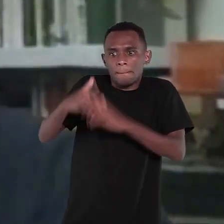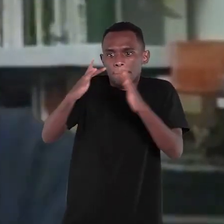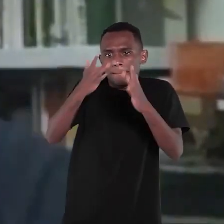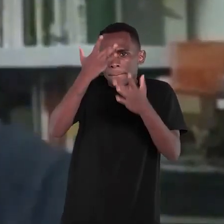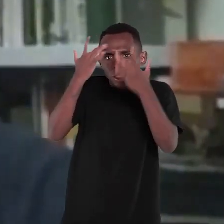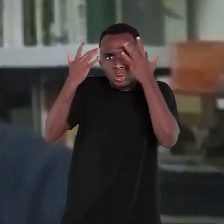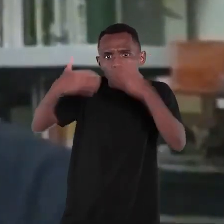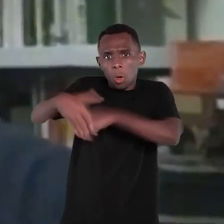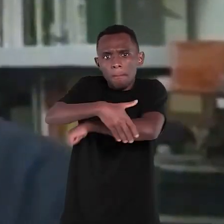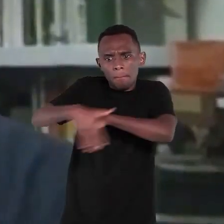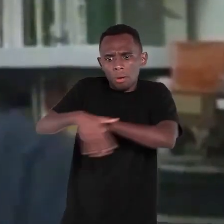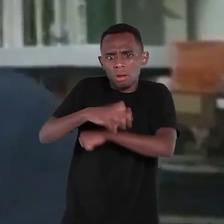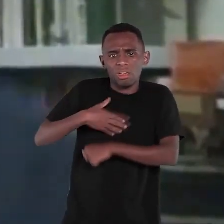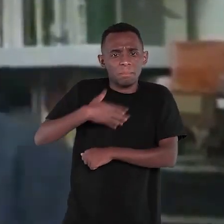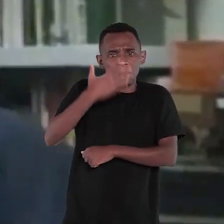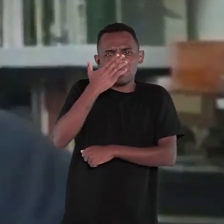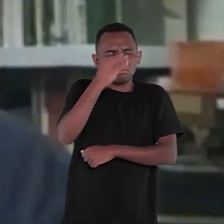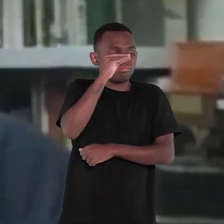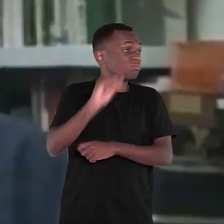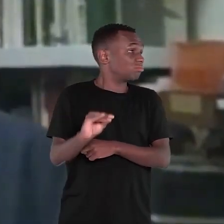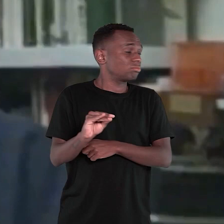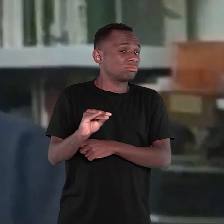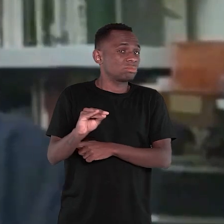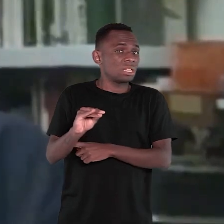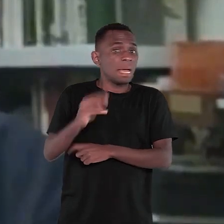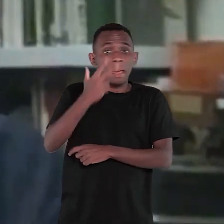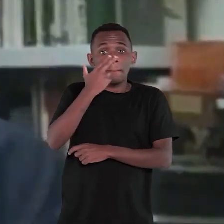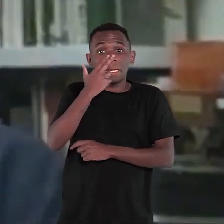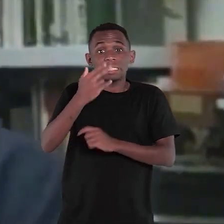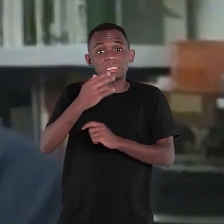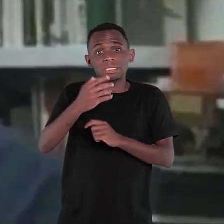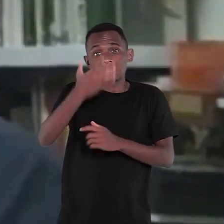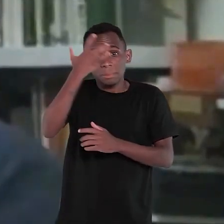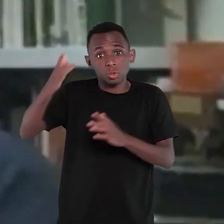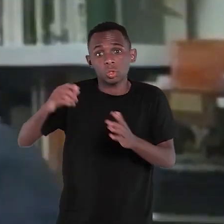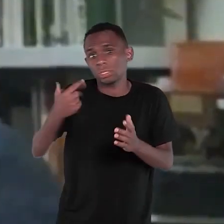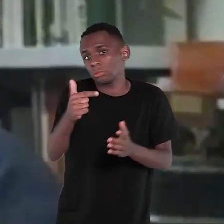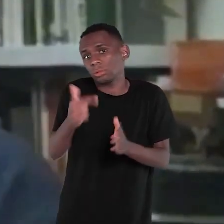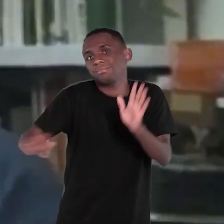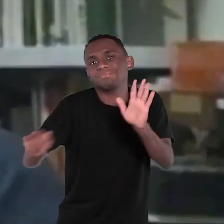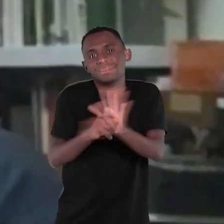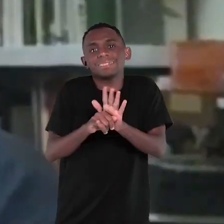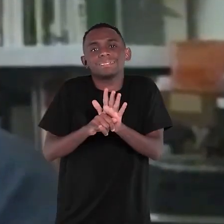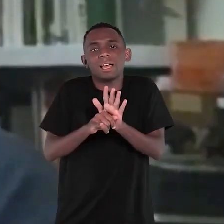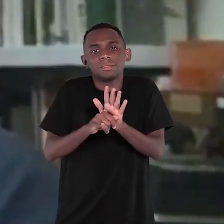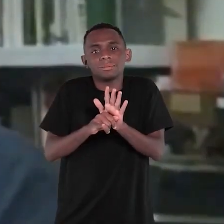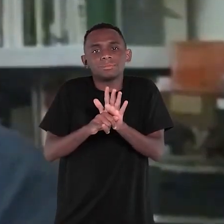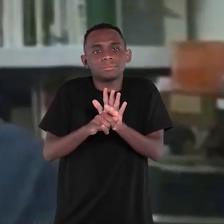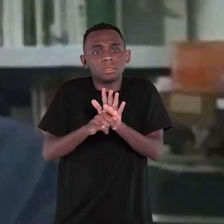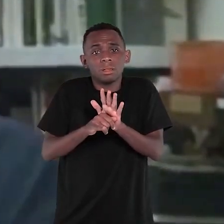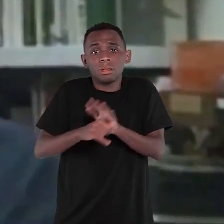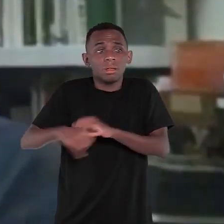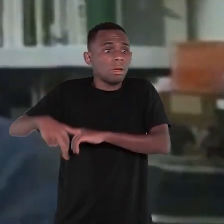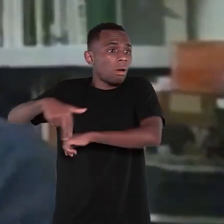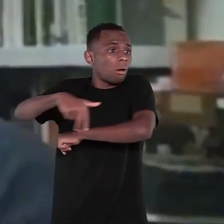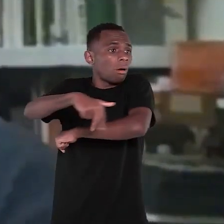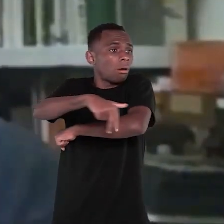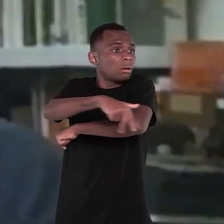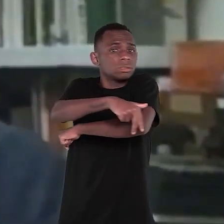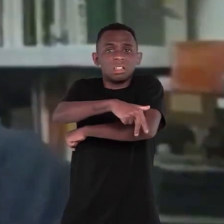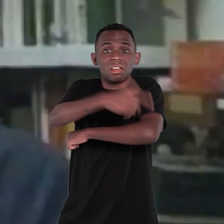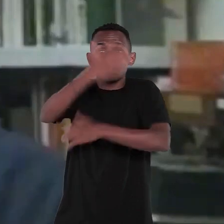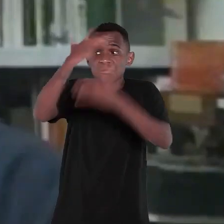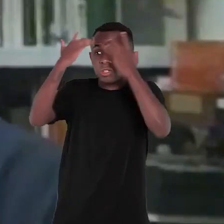pessoa em situação de rua. É ignorá-la, quer dizer, essas pessoas elas não têm sua identidade reconhecida, né? Elas andam na